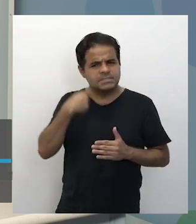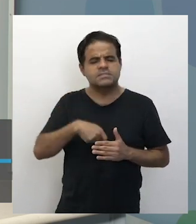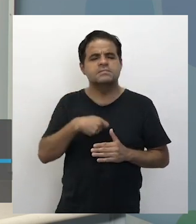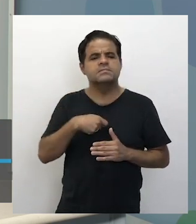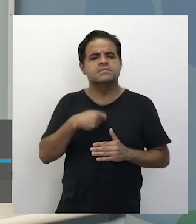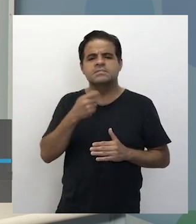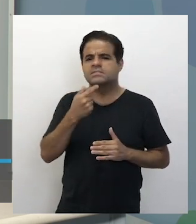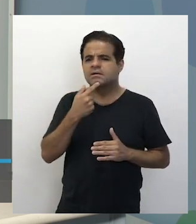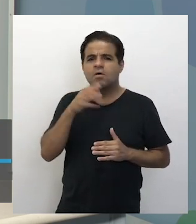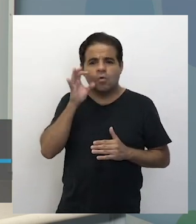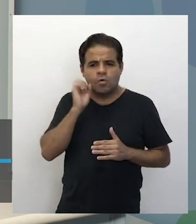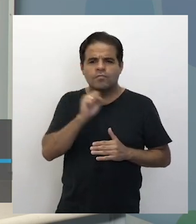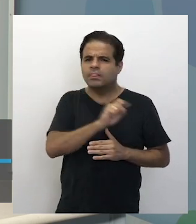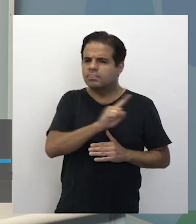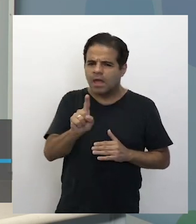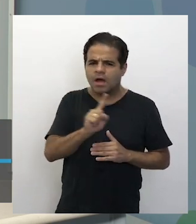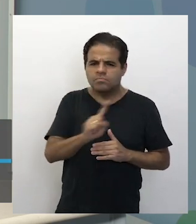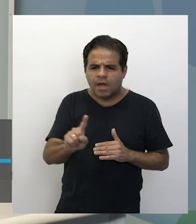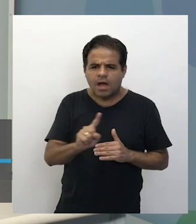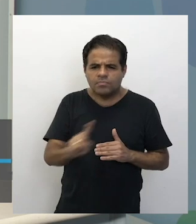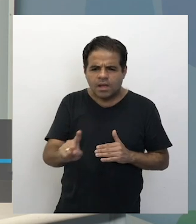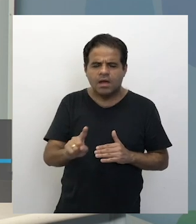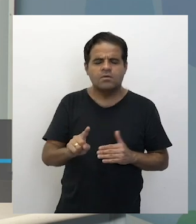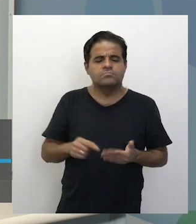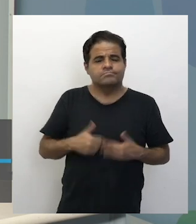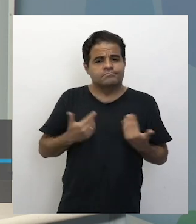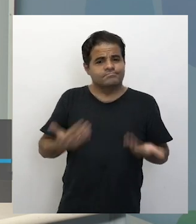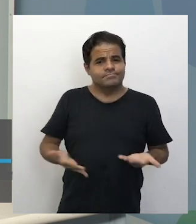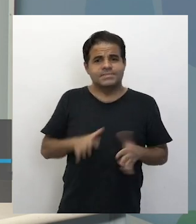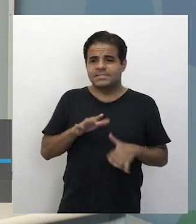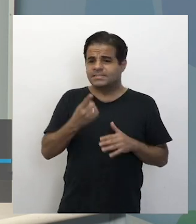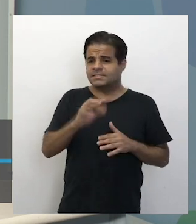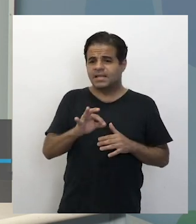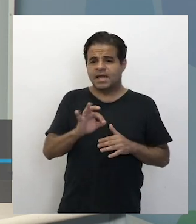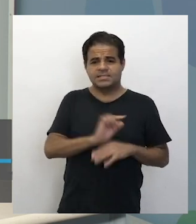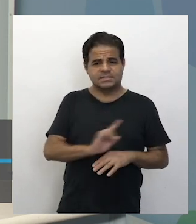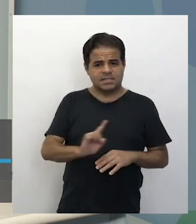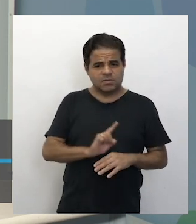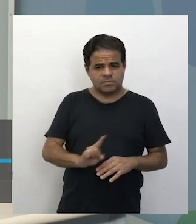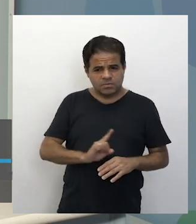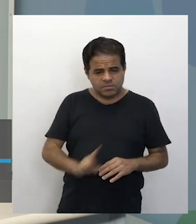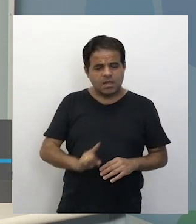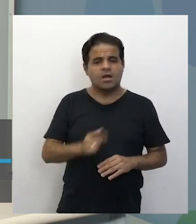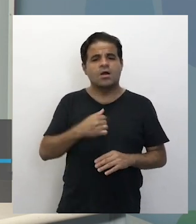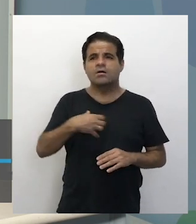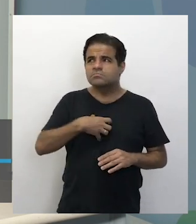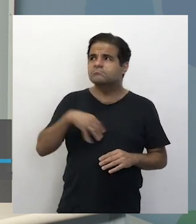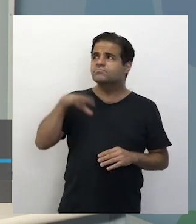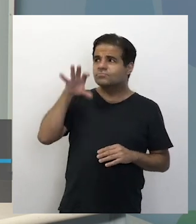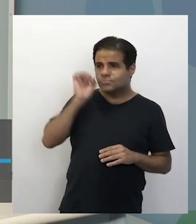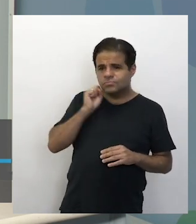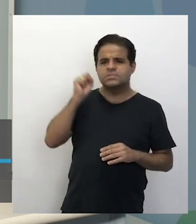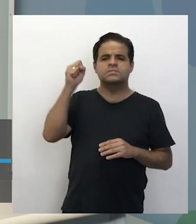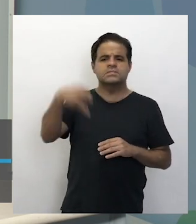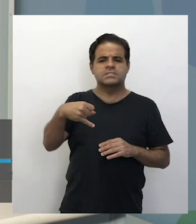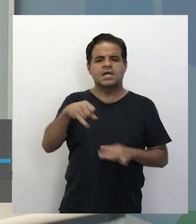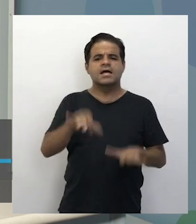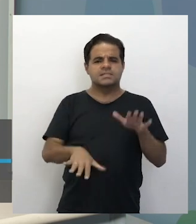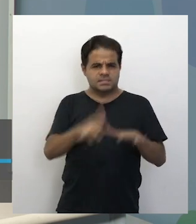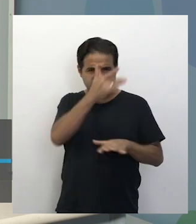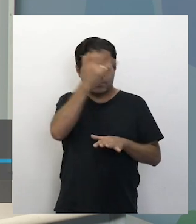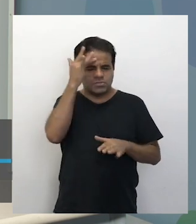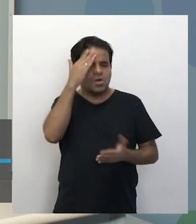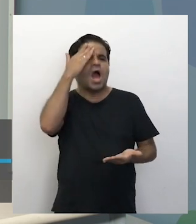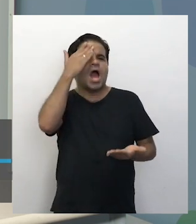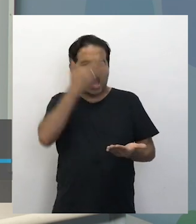muitos nãos. E às vezes diante de 10 nãos, a gente vai escutar um sim. Então, pode ser que alguém acredite